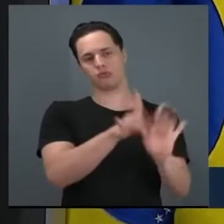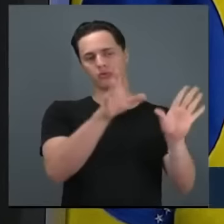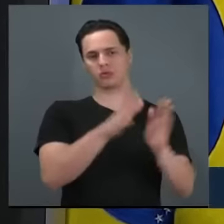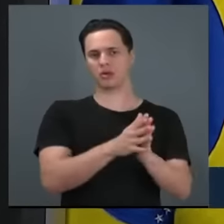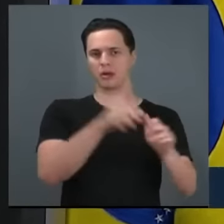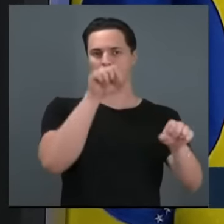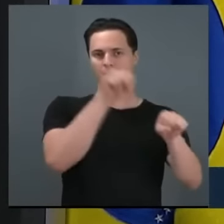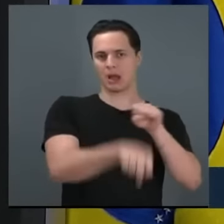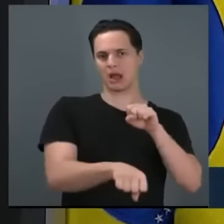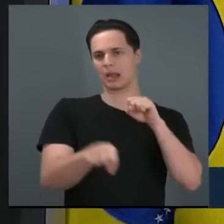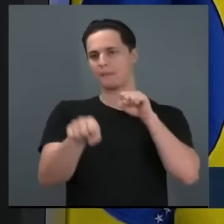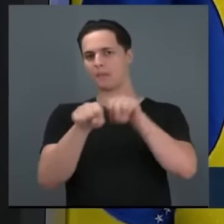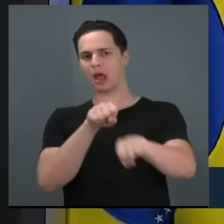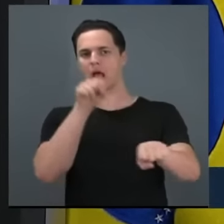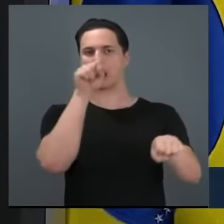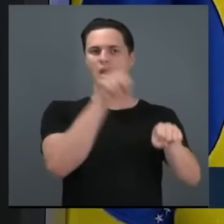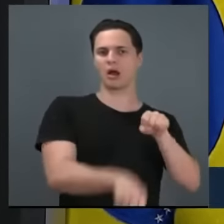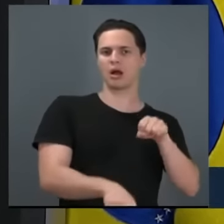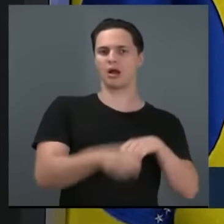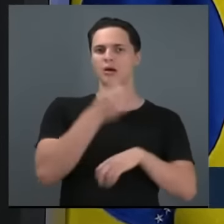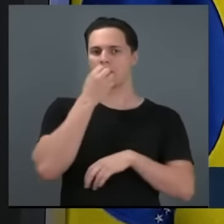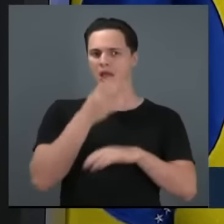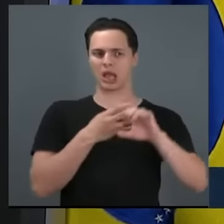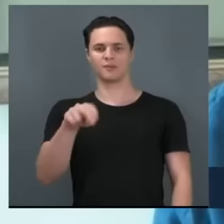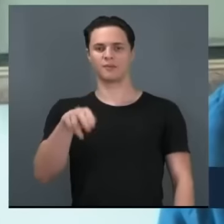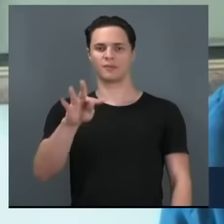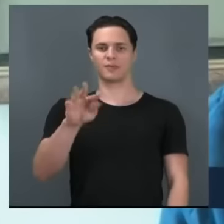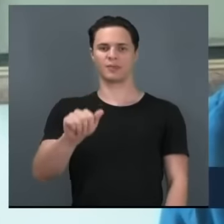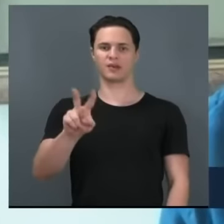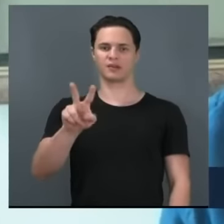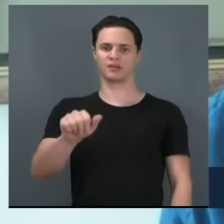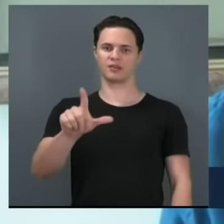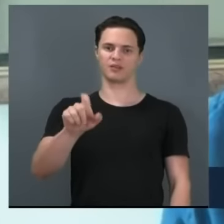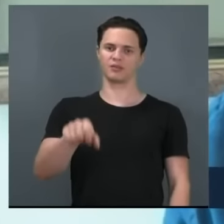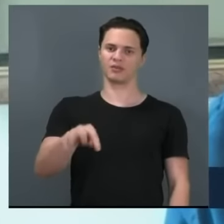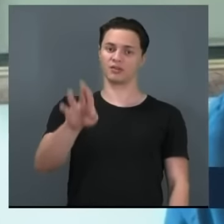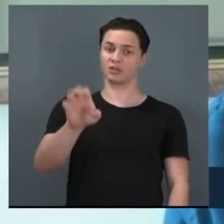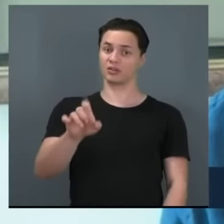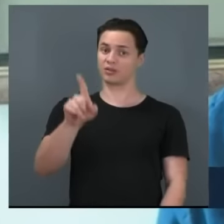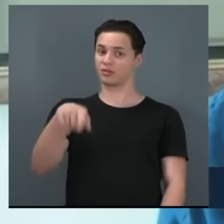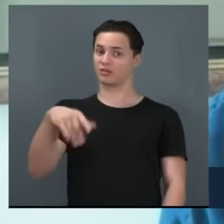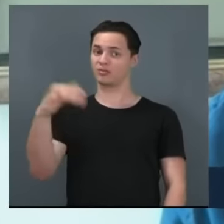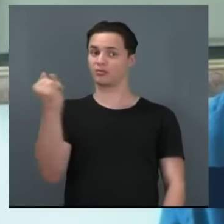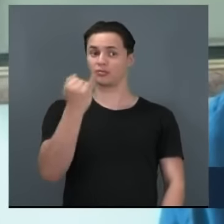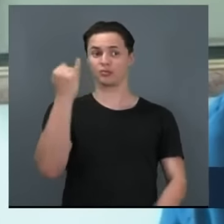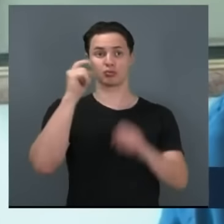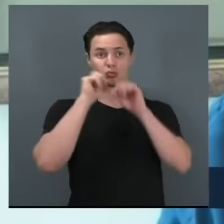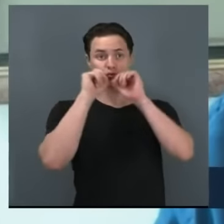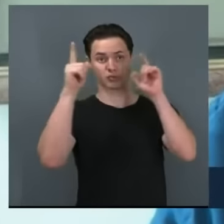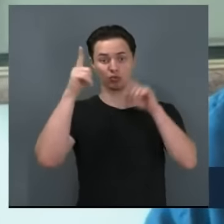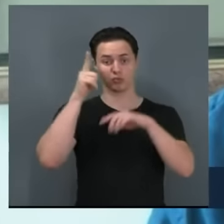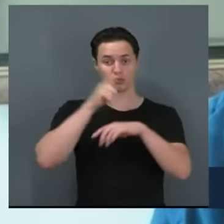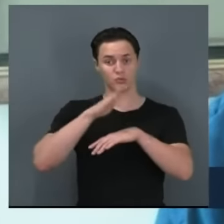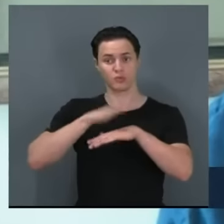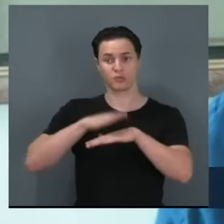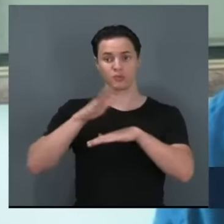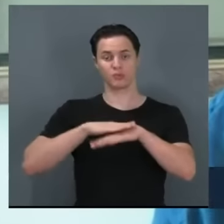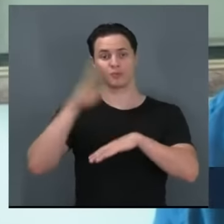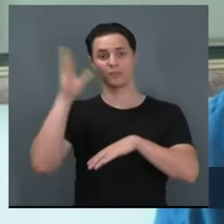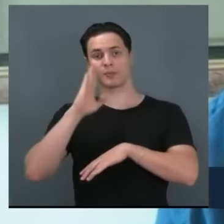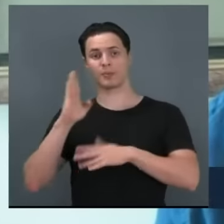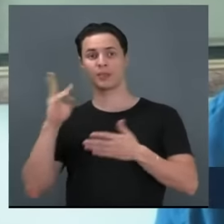próprios companheiros, a esquerda é boa de matar a verdade. É importante ressaltar que a conquista brasileira